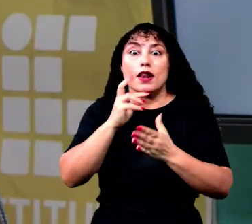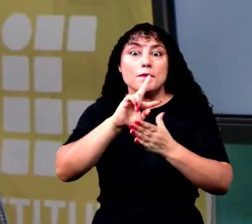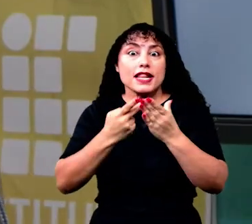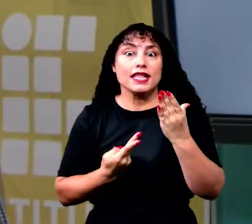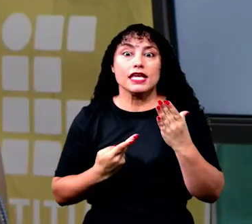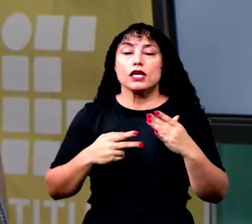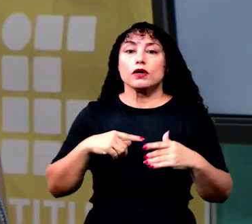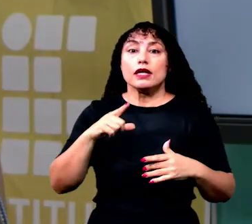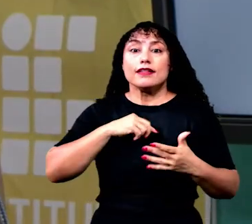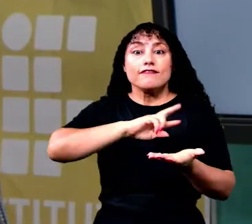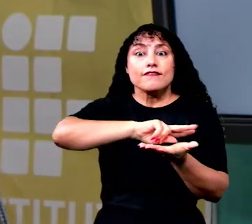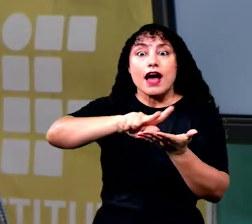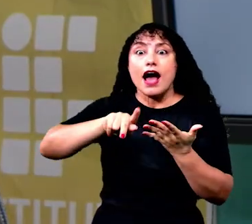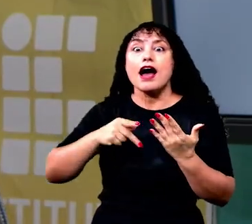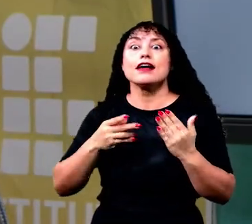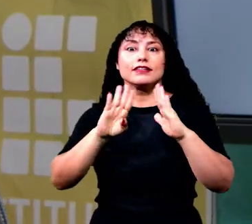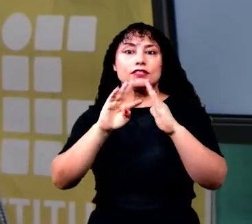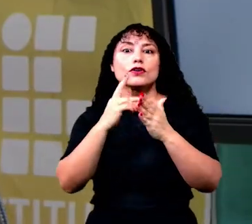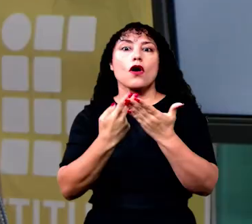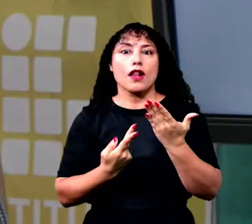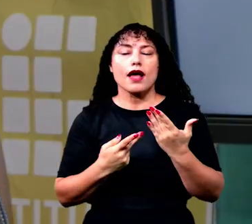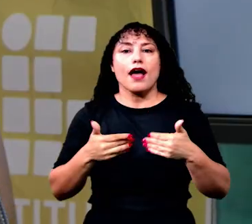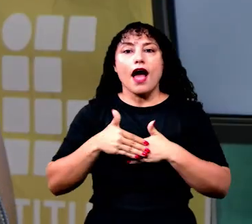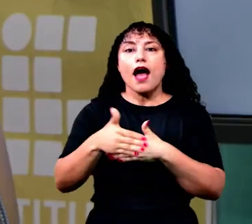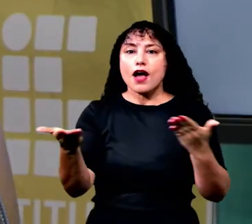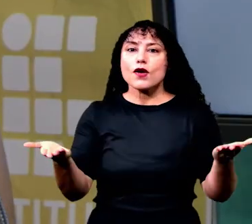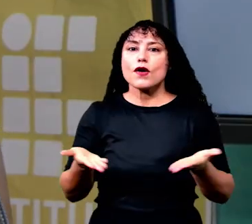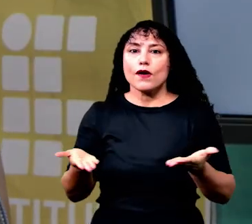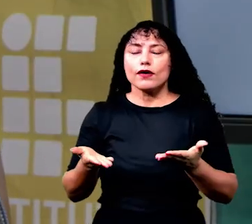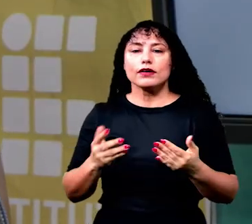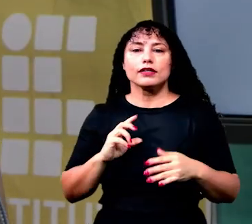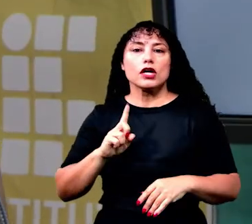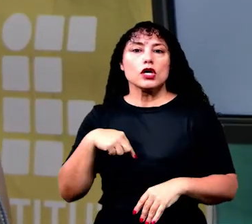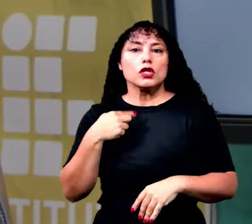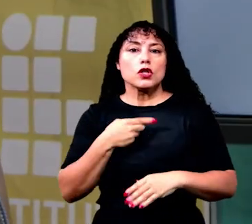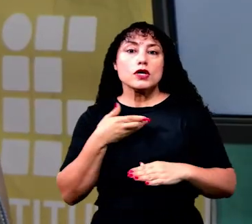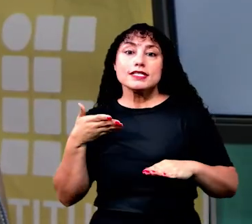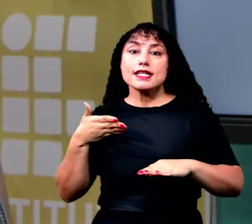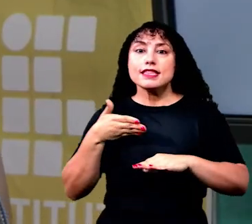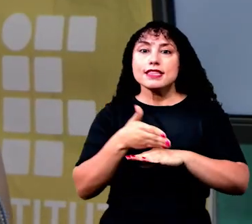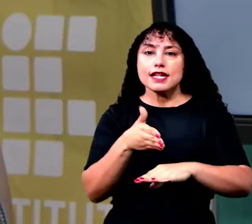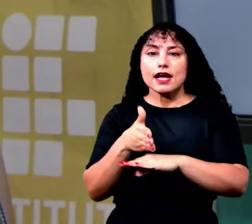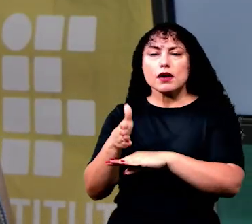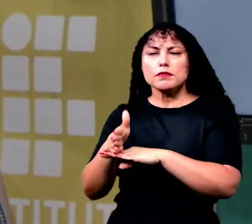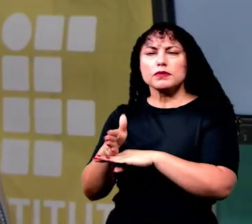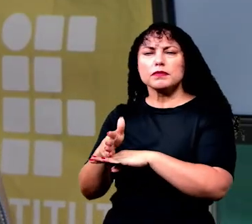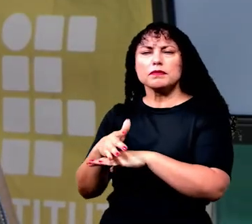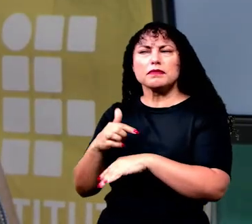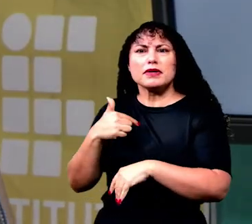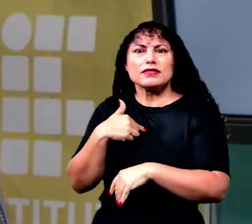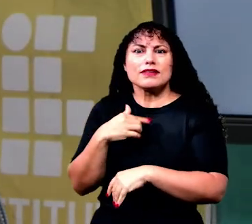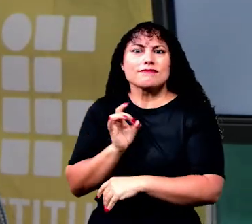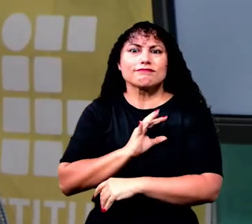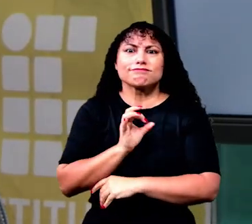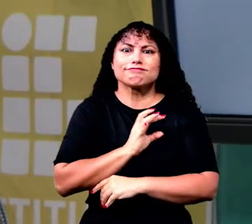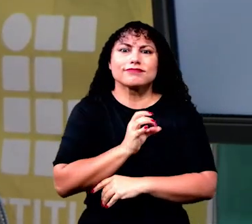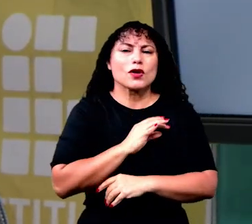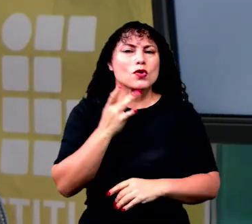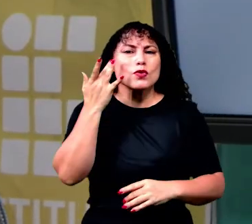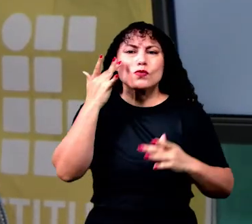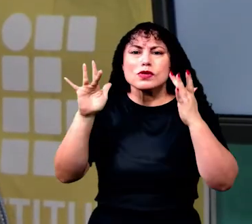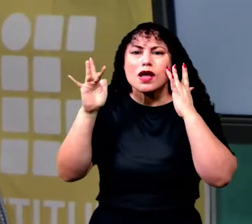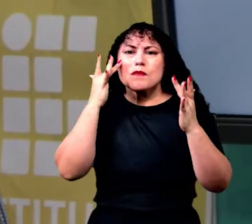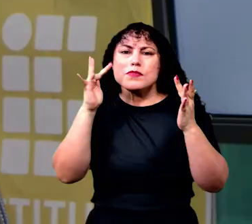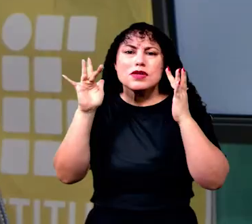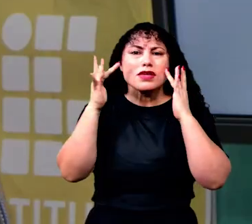bilíngue e tem muito essa coisa da escola bilíngue agora. E aí a gente entrou, só que eu estava com muito receio, porque eu não sabia